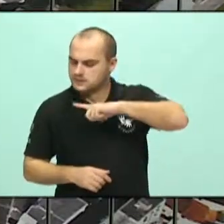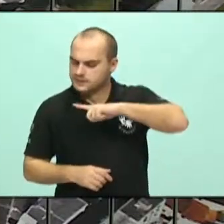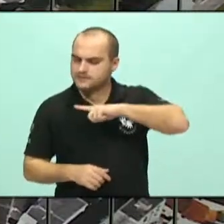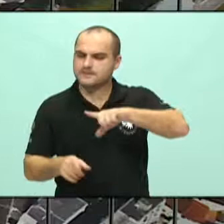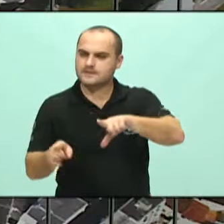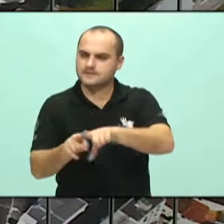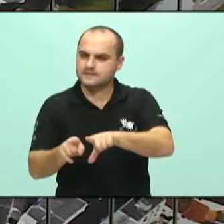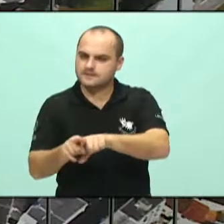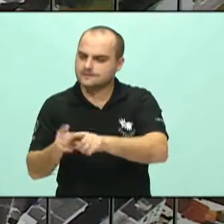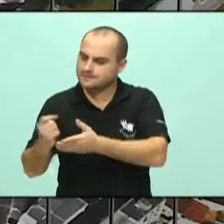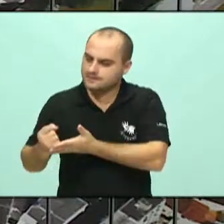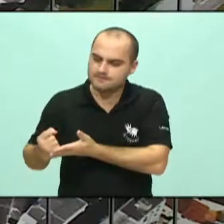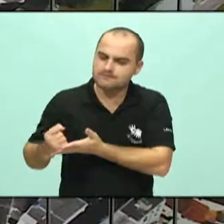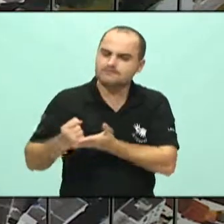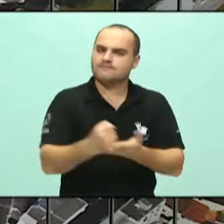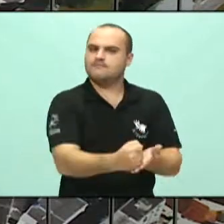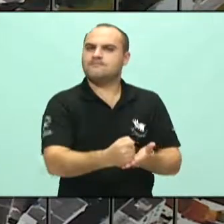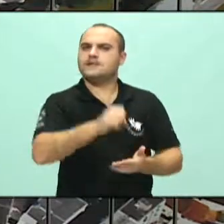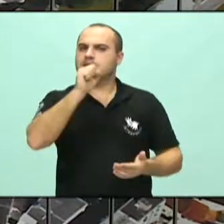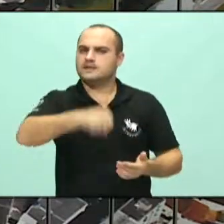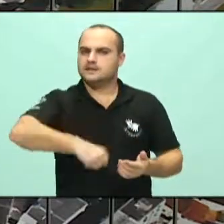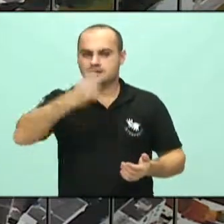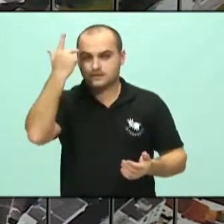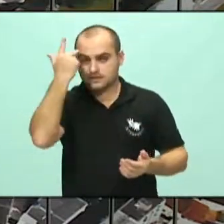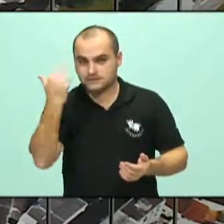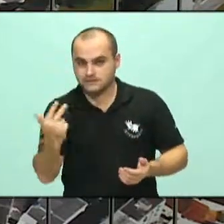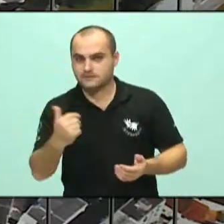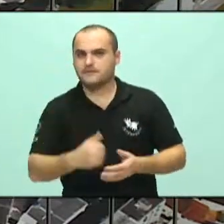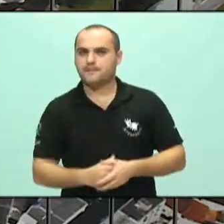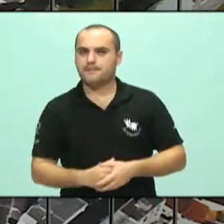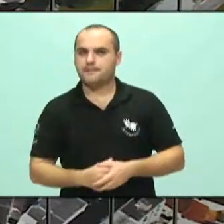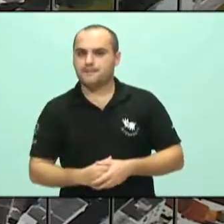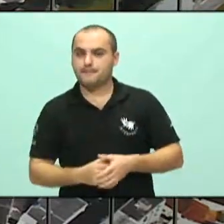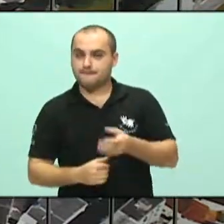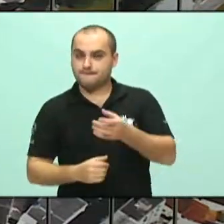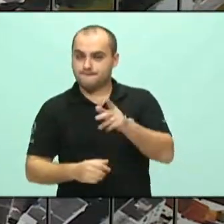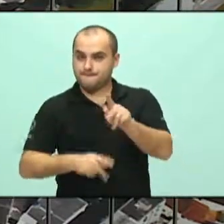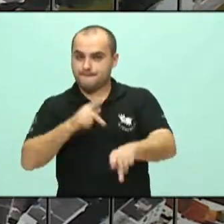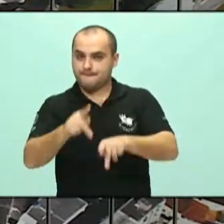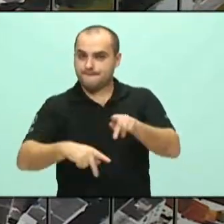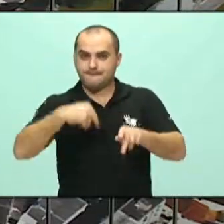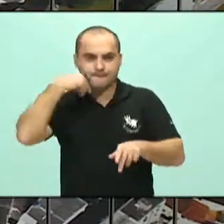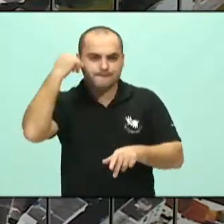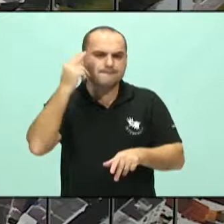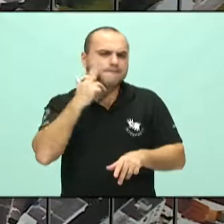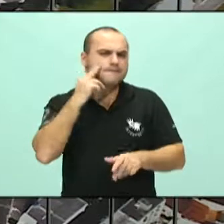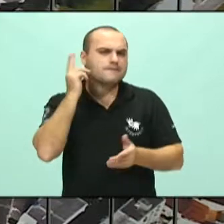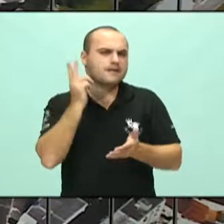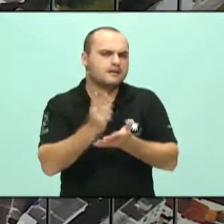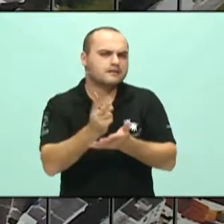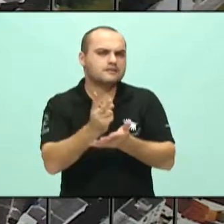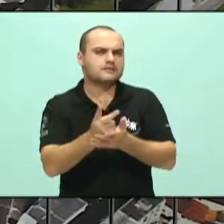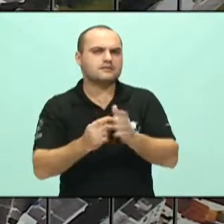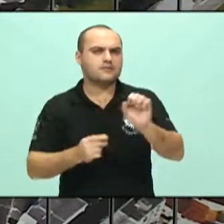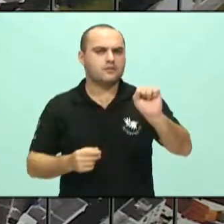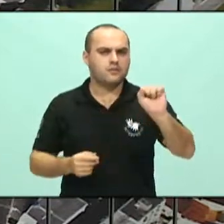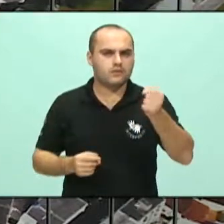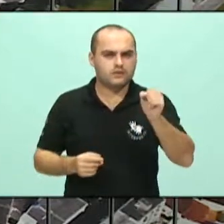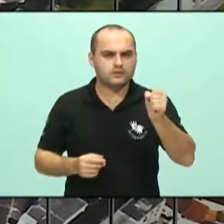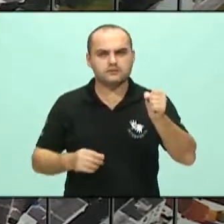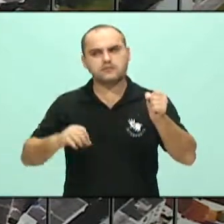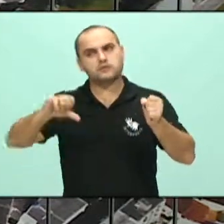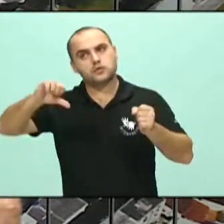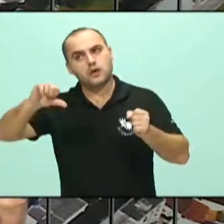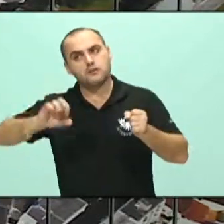contribuição significativa na nossa história. A presença da população negra em Itajaí sempre foi em torno de 8, 9%